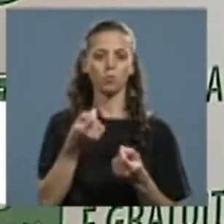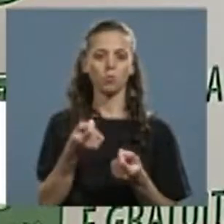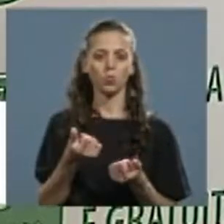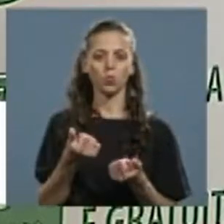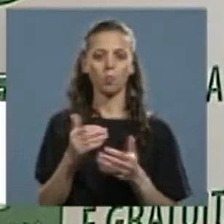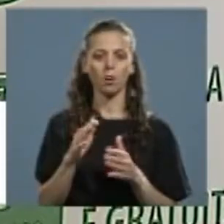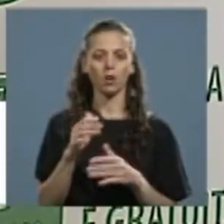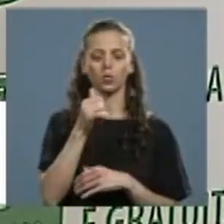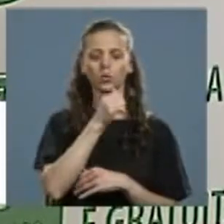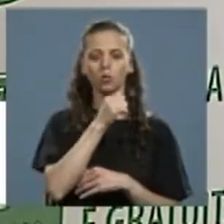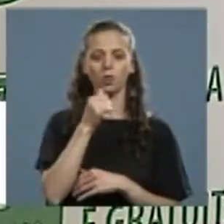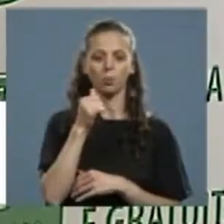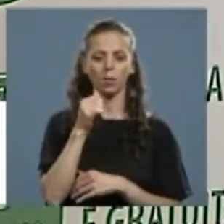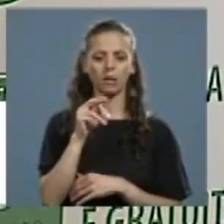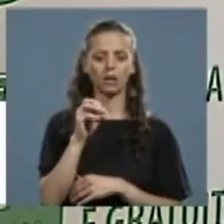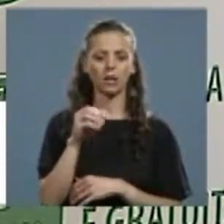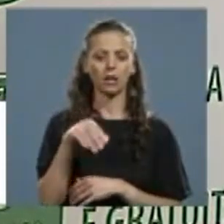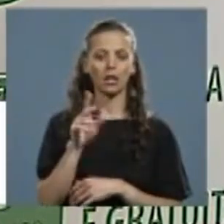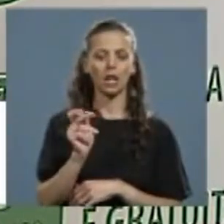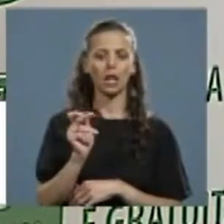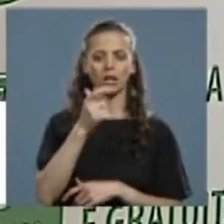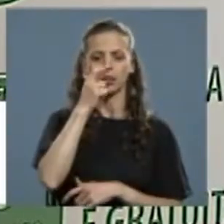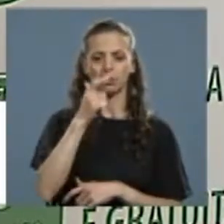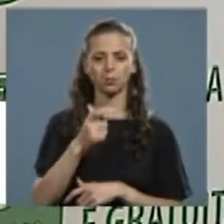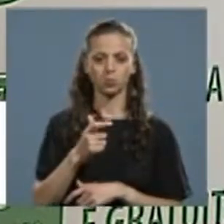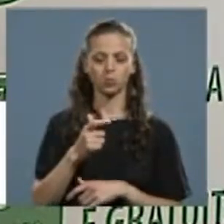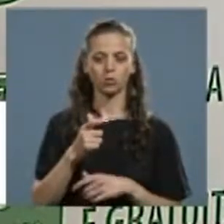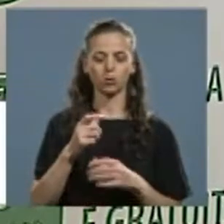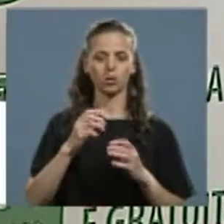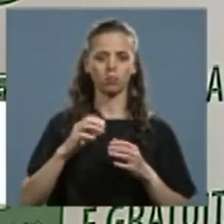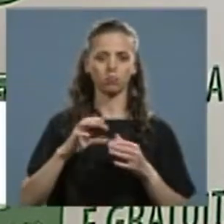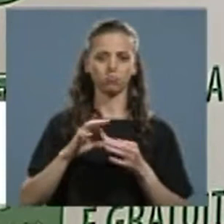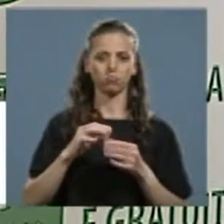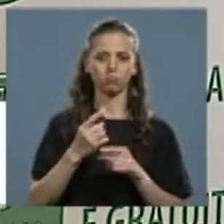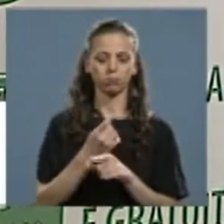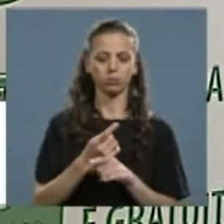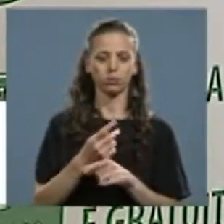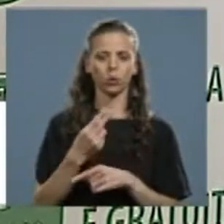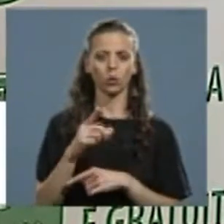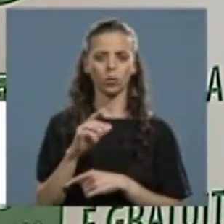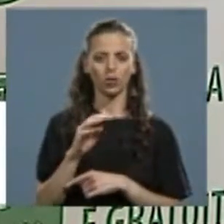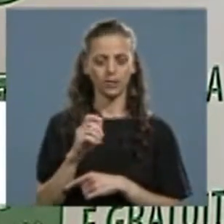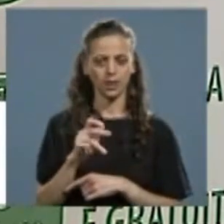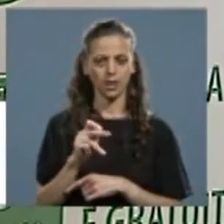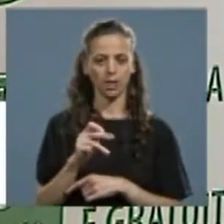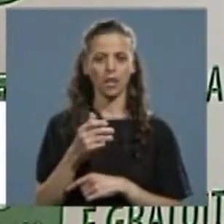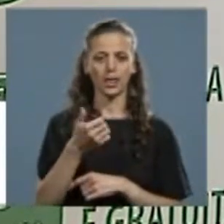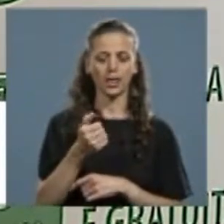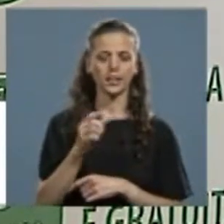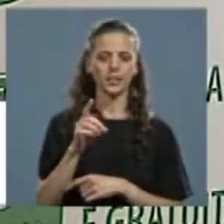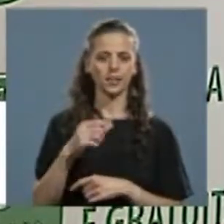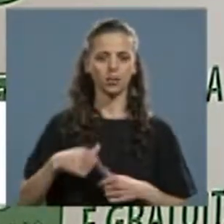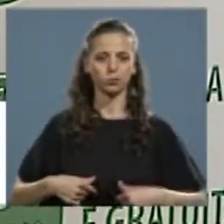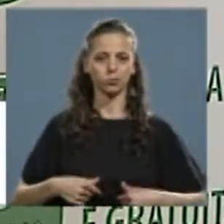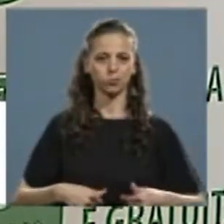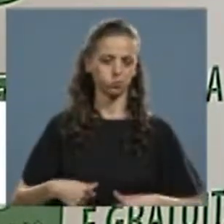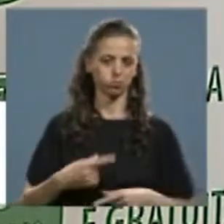mas o sofrimento que há 30 e tal anos uma pessoa com uma úlcera de pressão tinha, quando começava com uma úlcera, morria com 15, 16 úlceras por pressão em